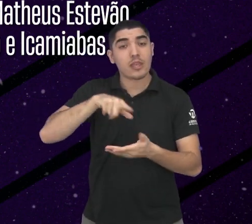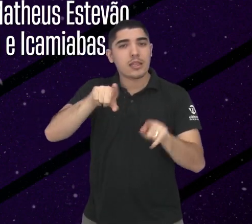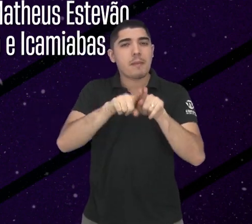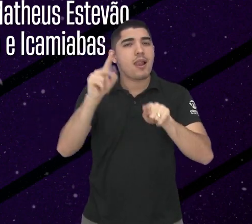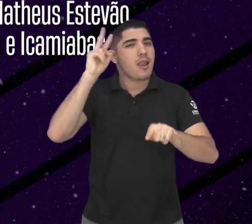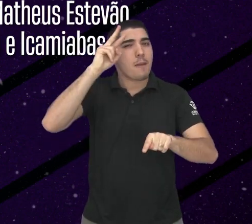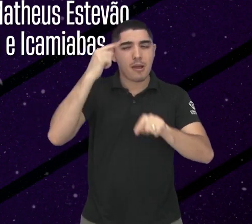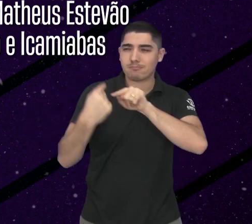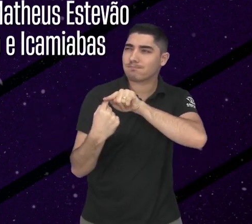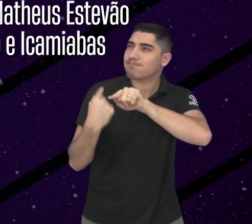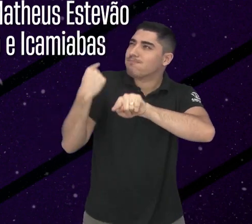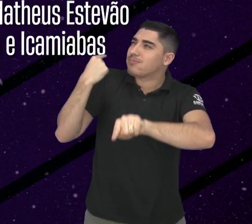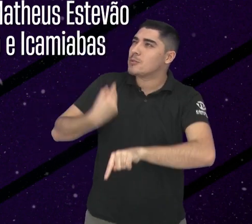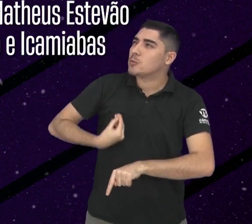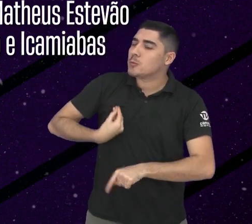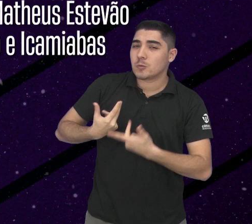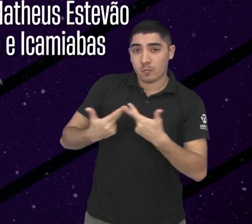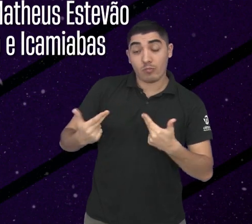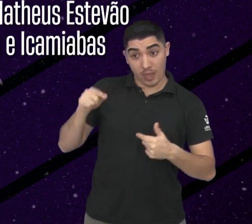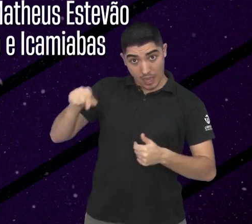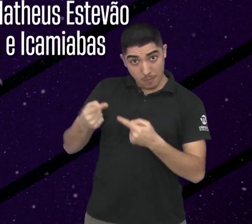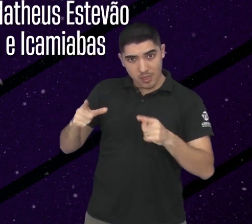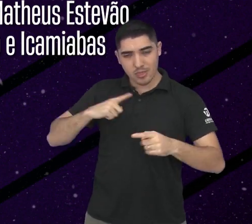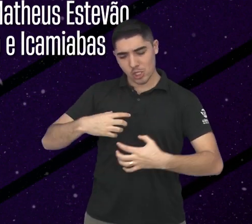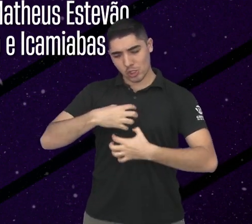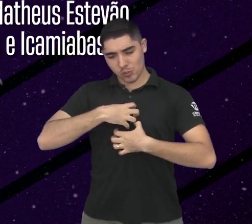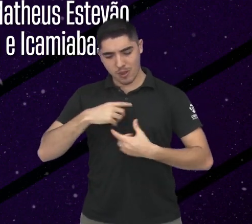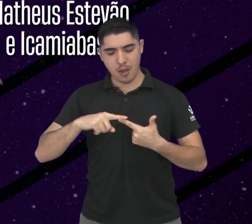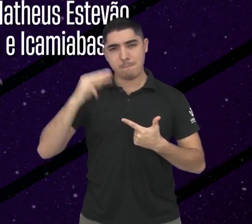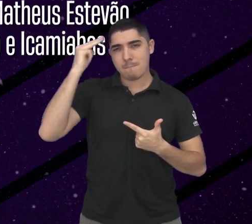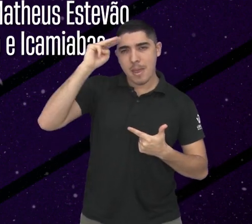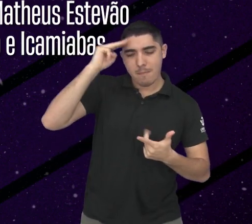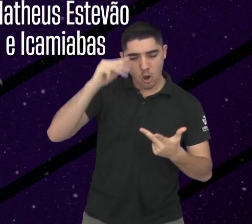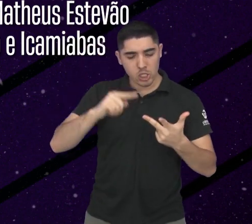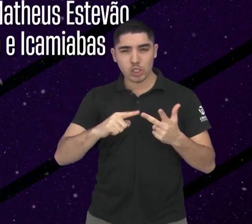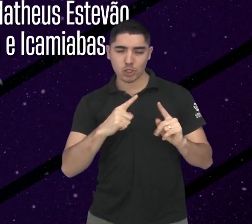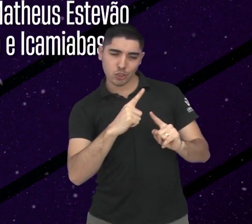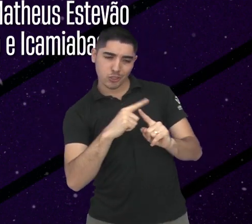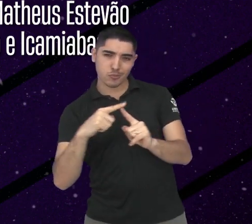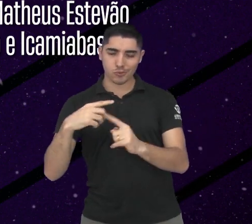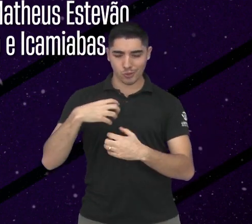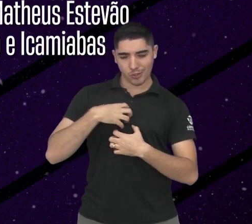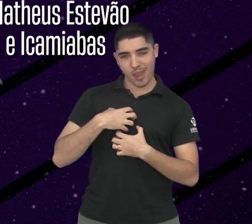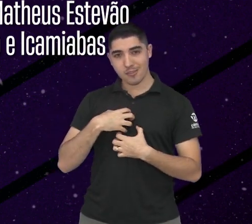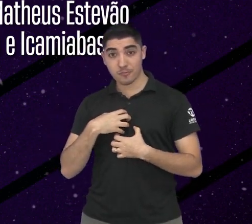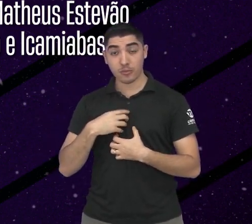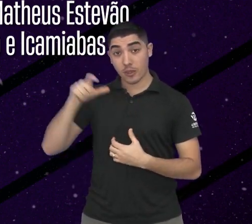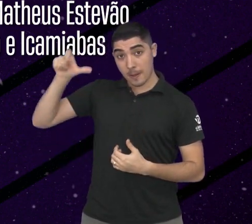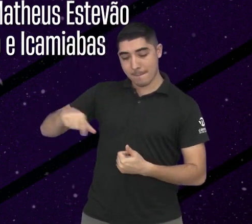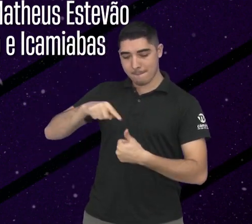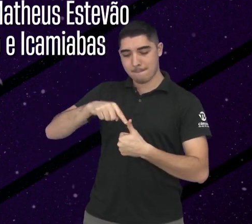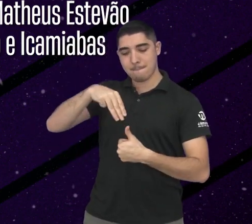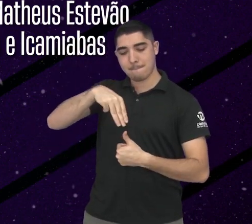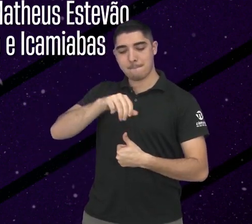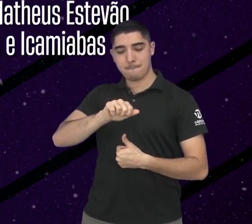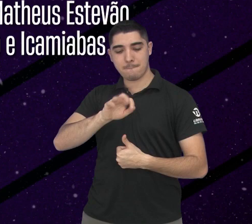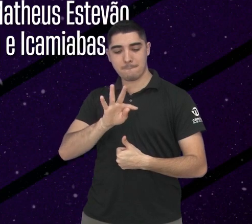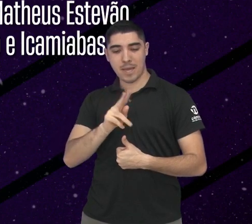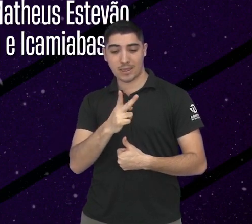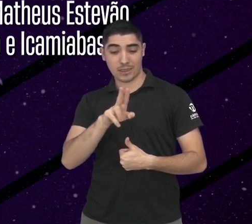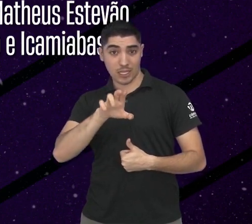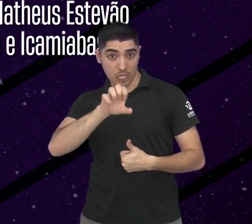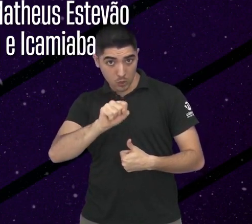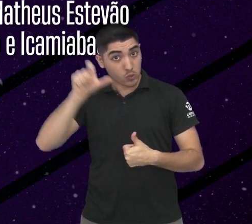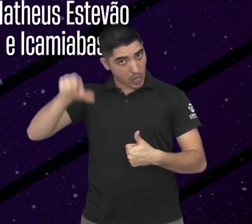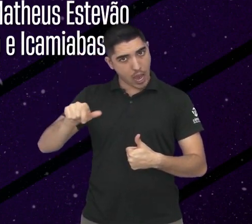vida. Essa música mistura sentimentos, memórias e estilos. Vocês vão ver o Matheus Estevão guiando a música. Esse artista que